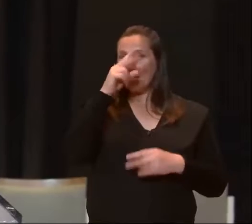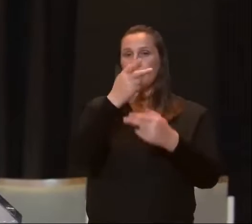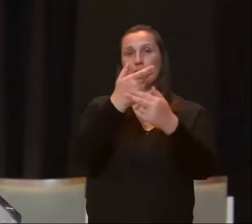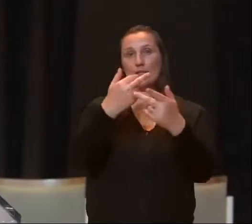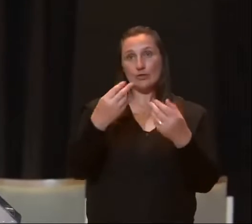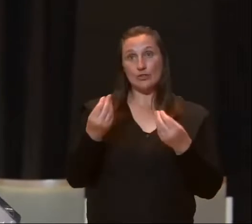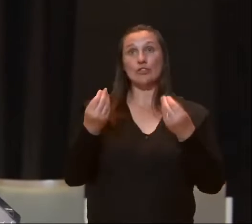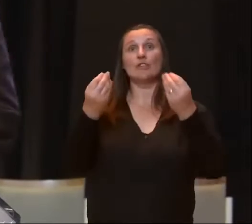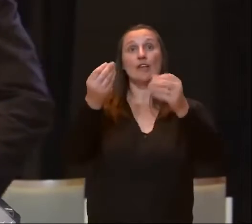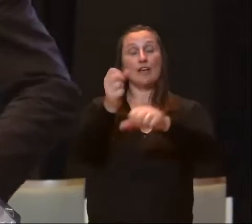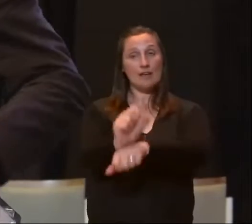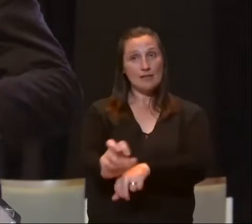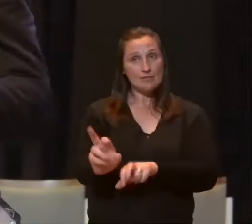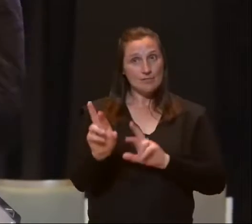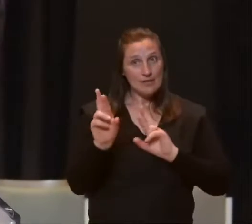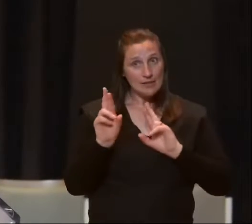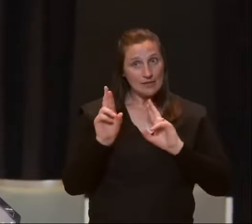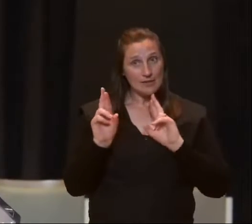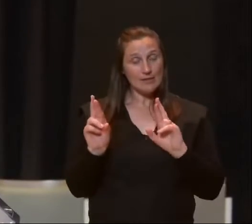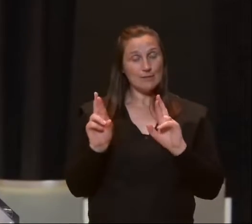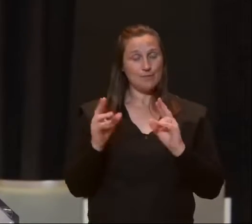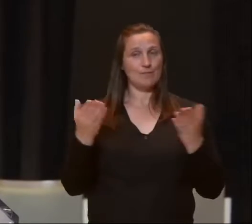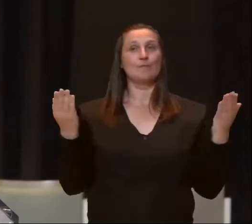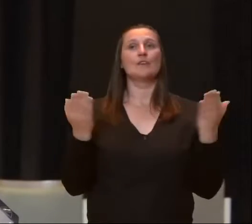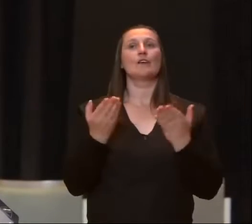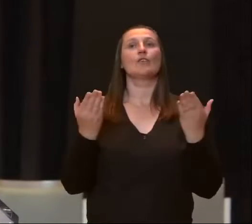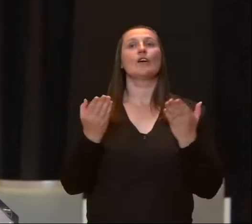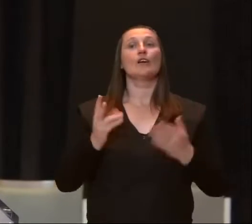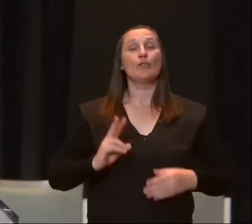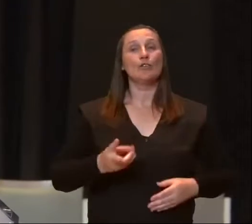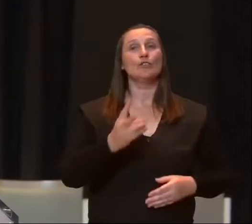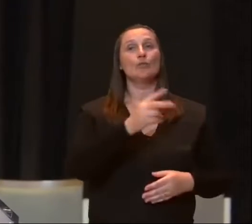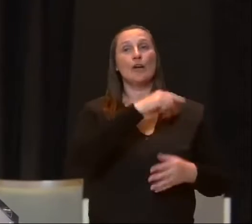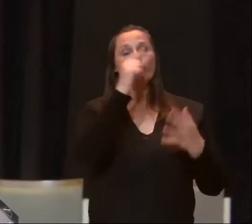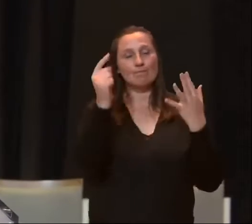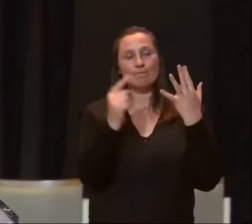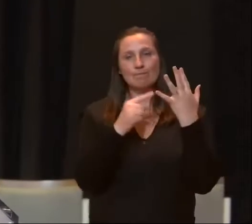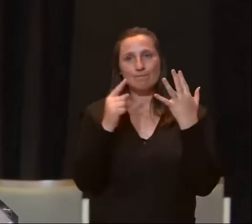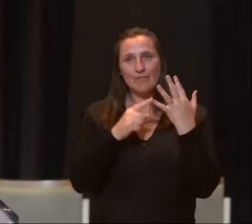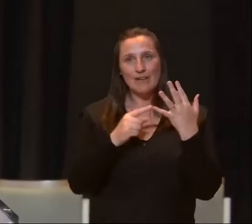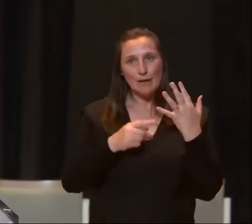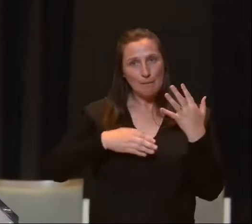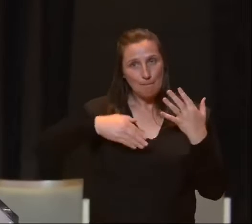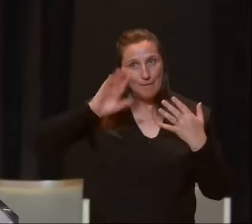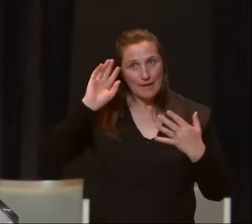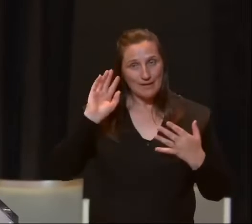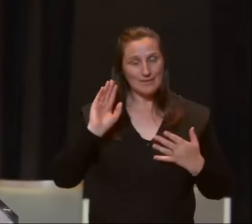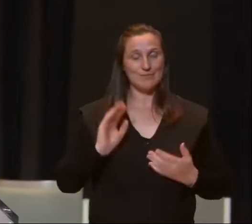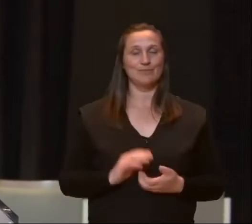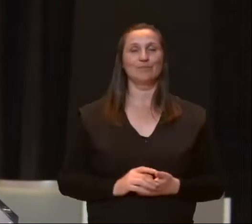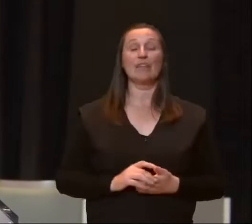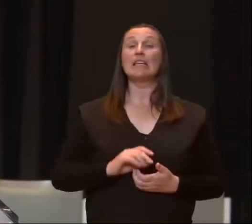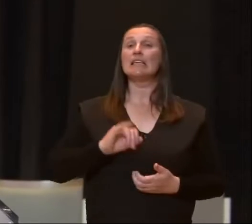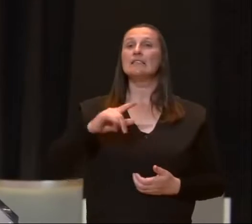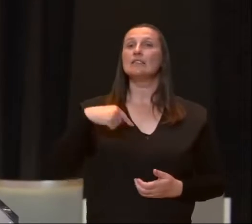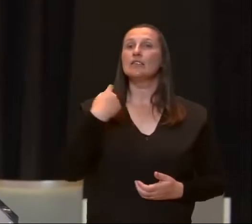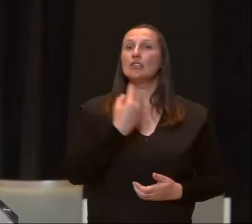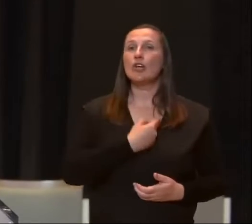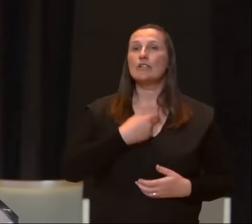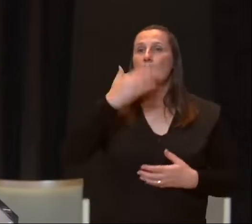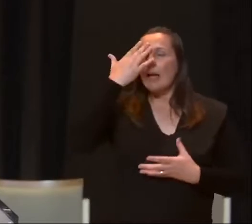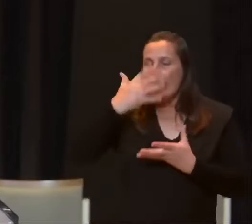agora eu quero continuar com mais uma lição. Se queremos tratar a alma